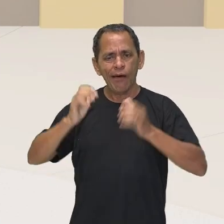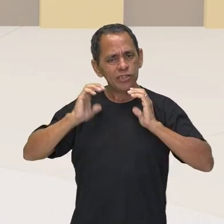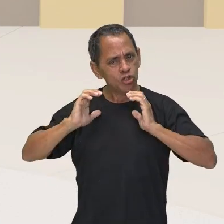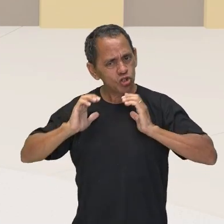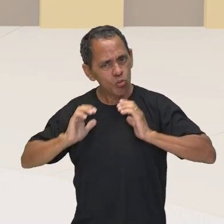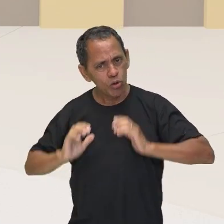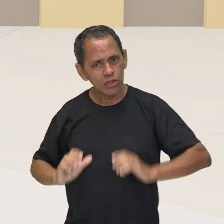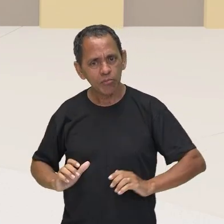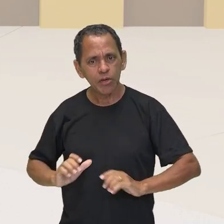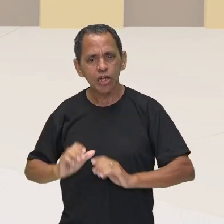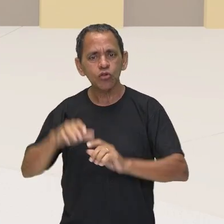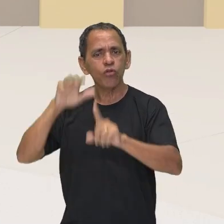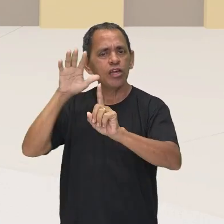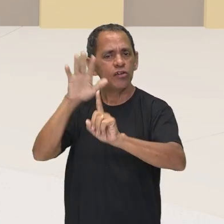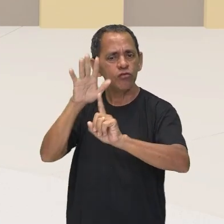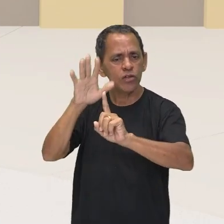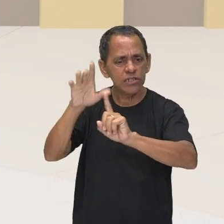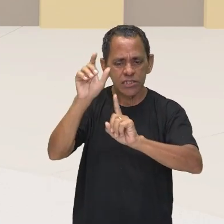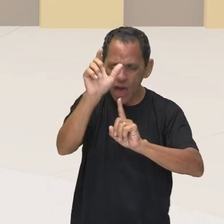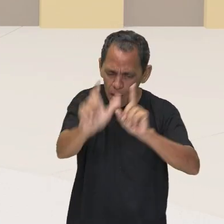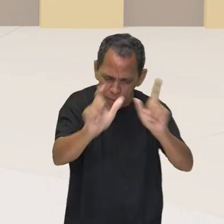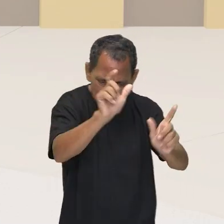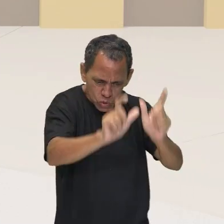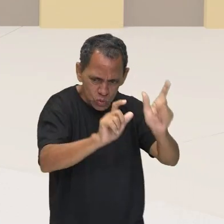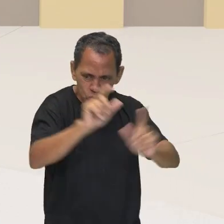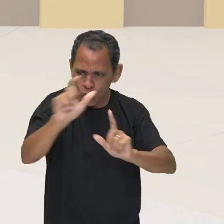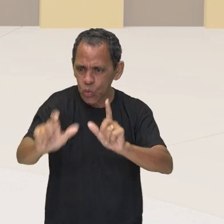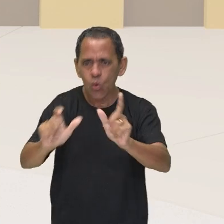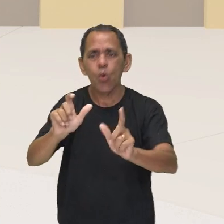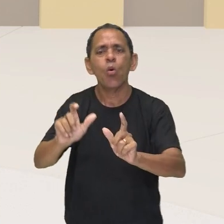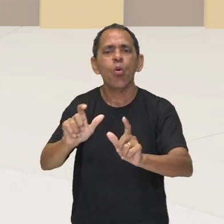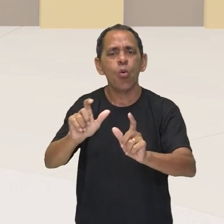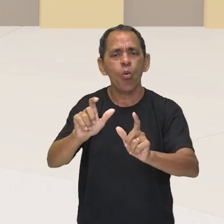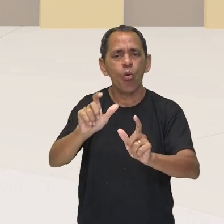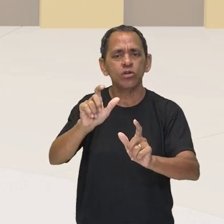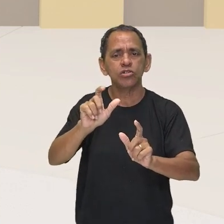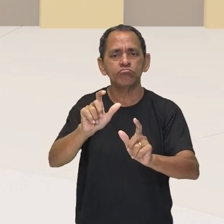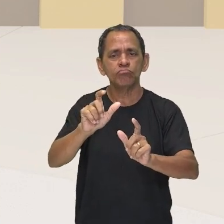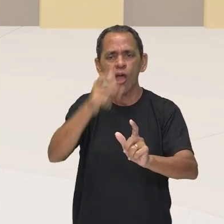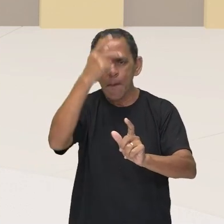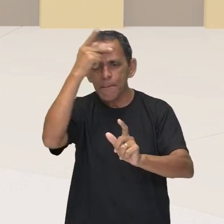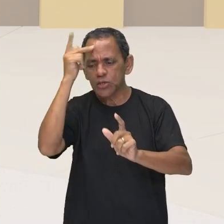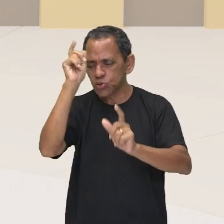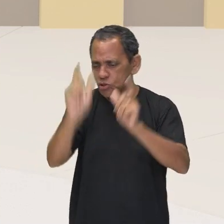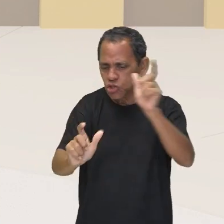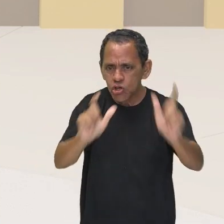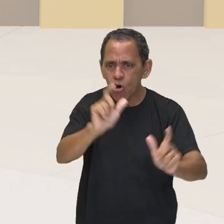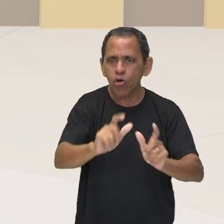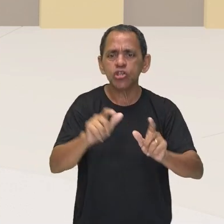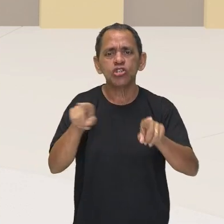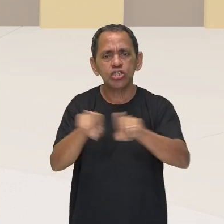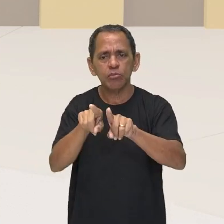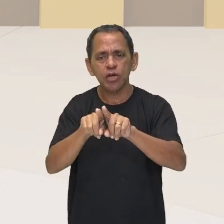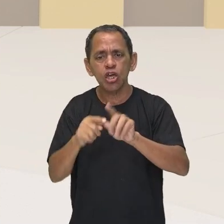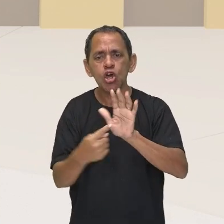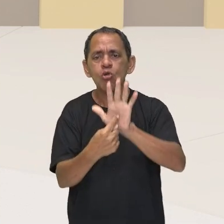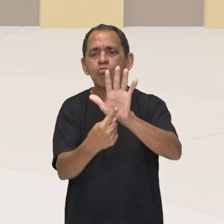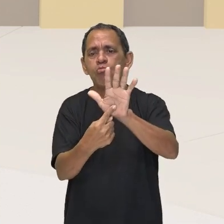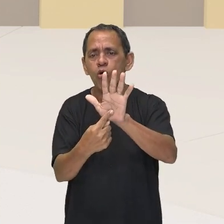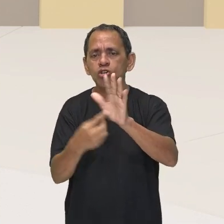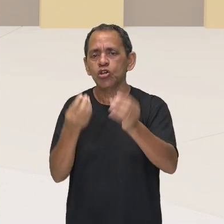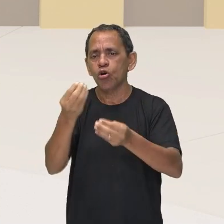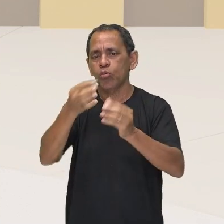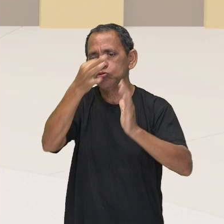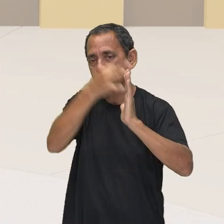permite com que os outros também sejam pontos de luz. Ele indica, né, ele aponta, afirma no texto